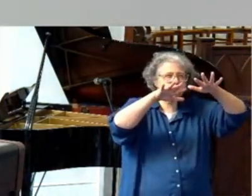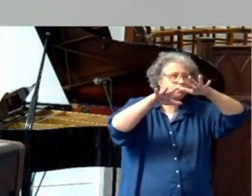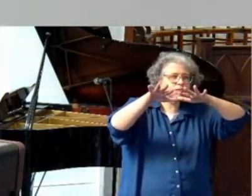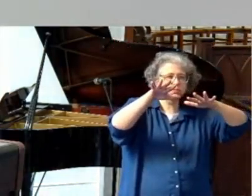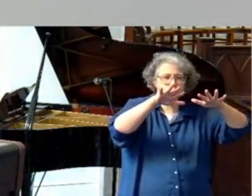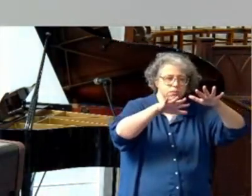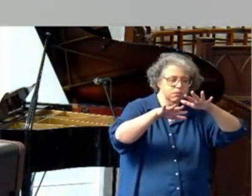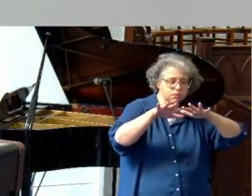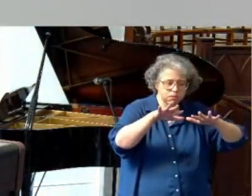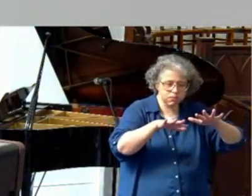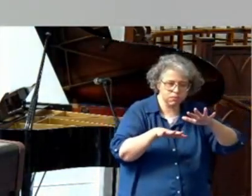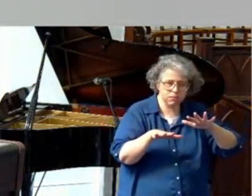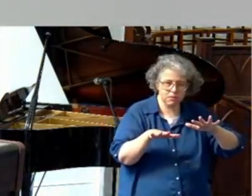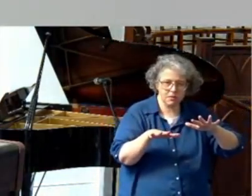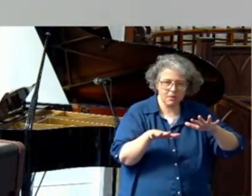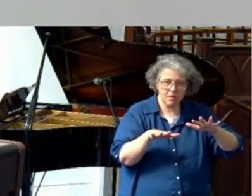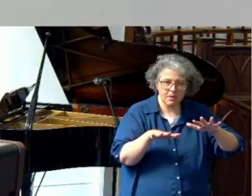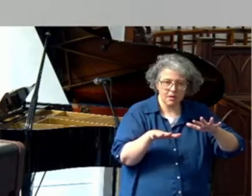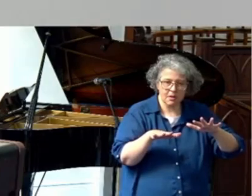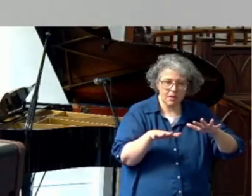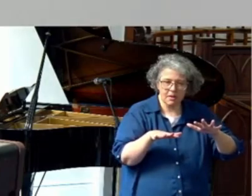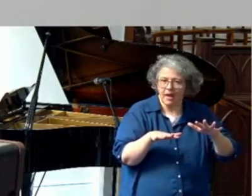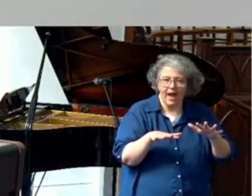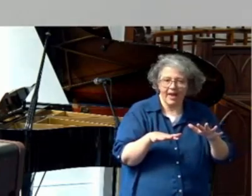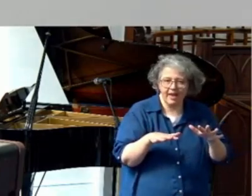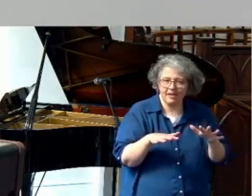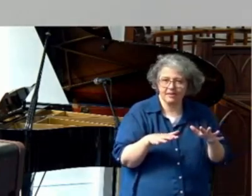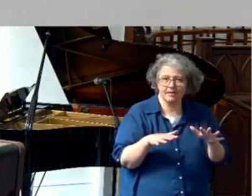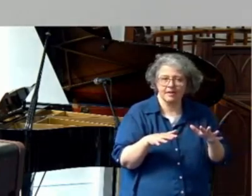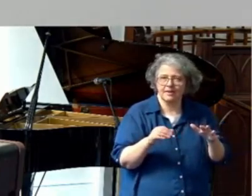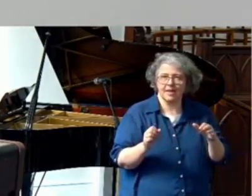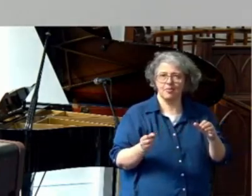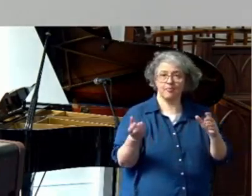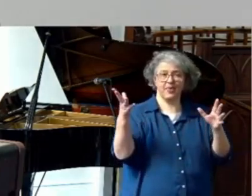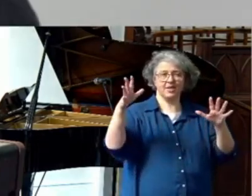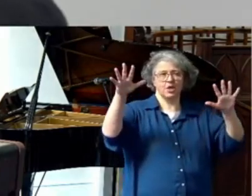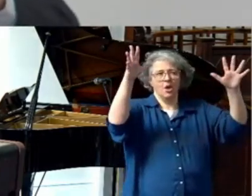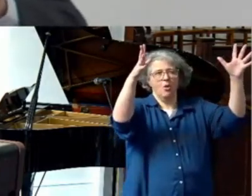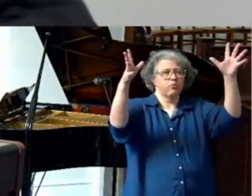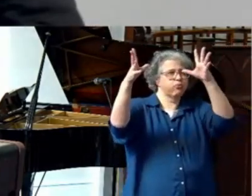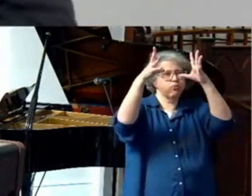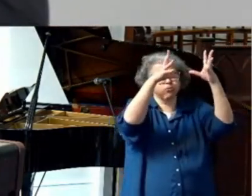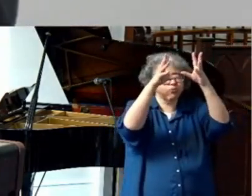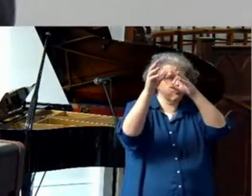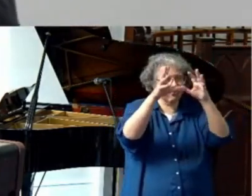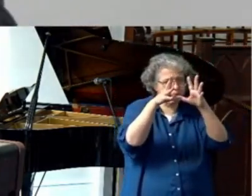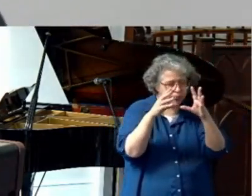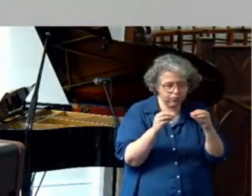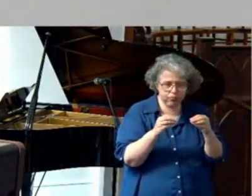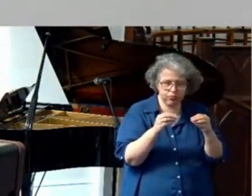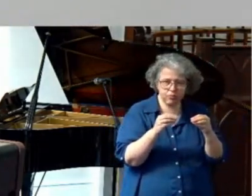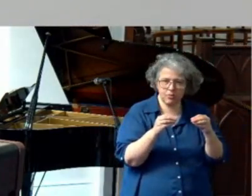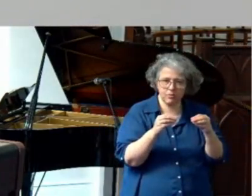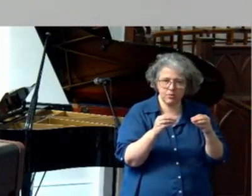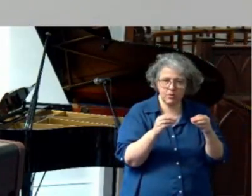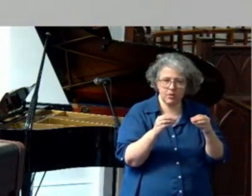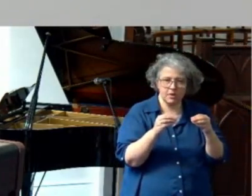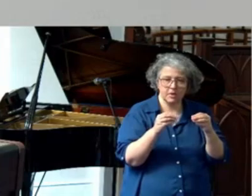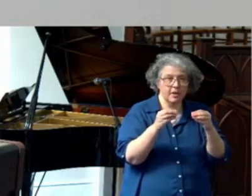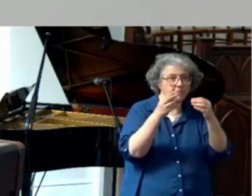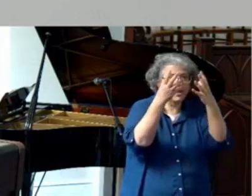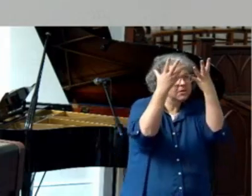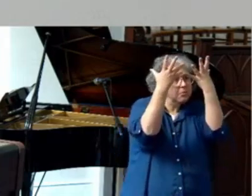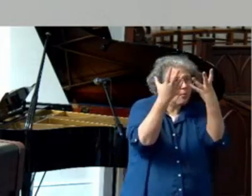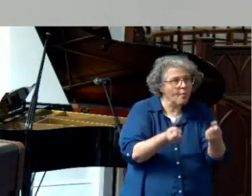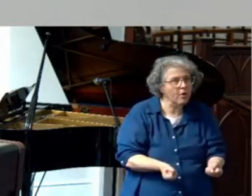de coisas que ainda não lhe aconteceram. Não tem nenhuma promessa para nós no amanhã, que